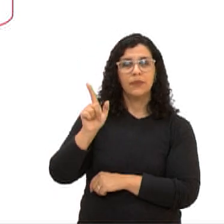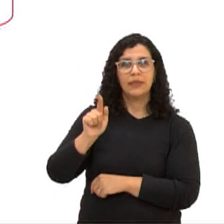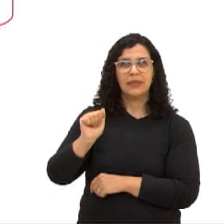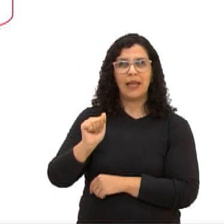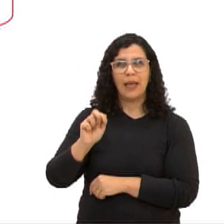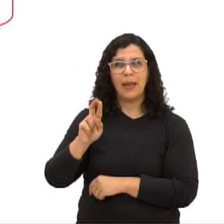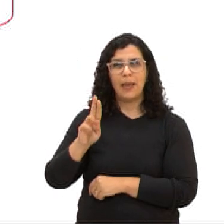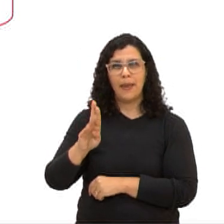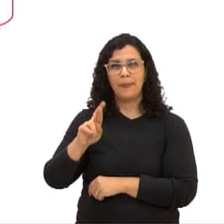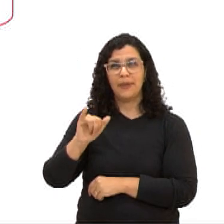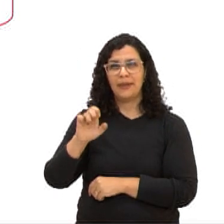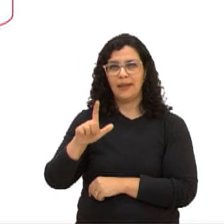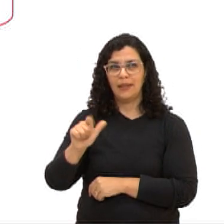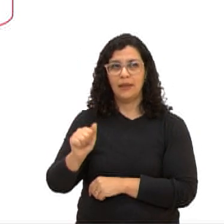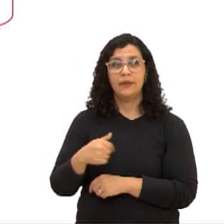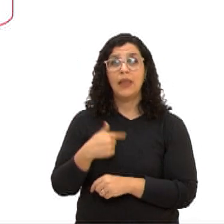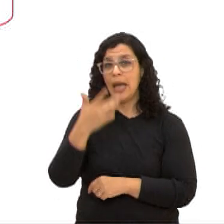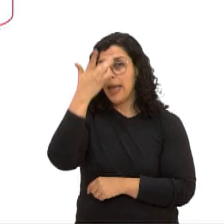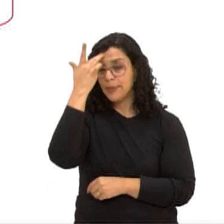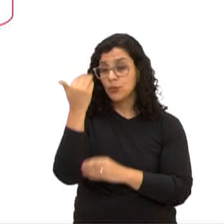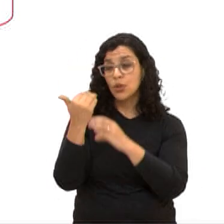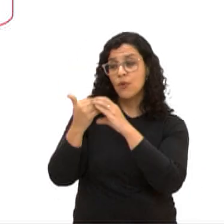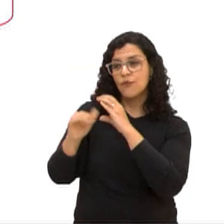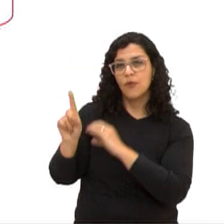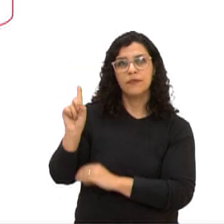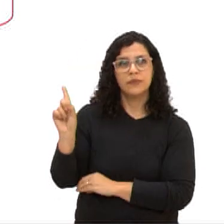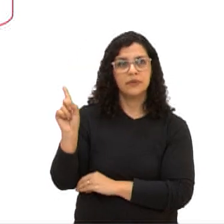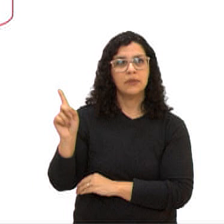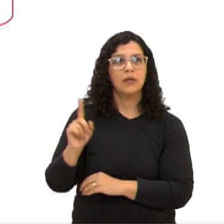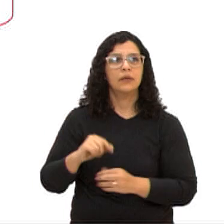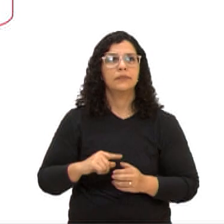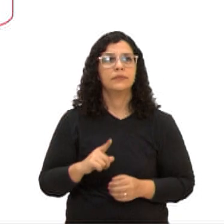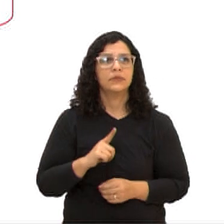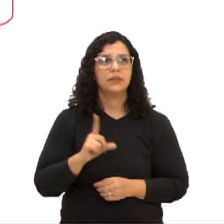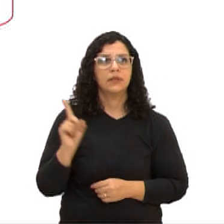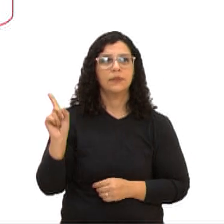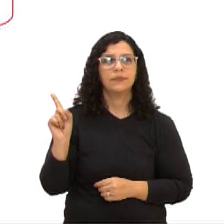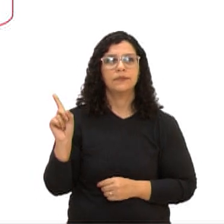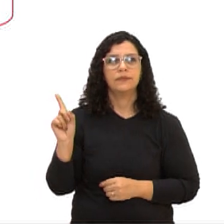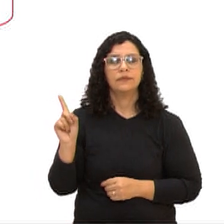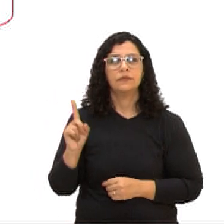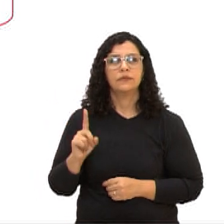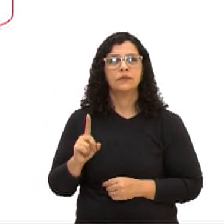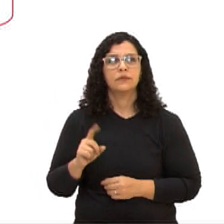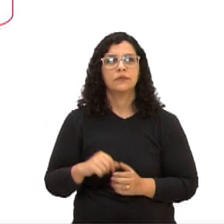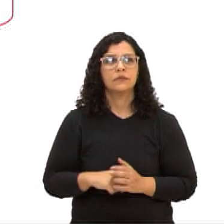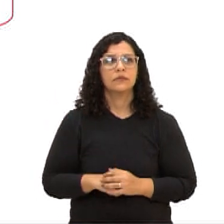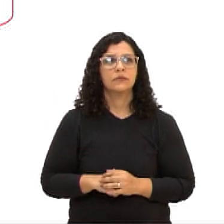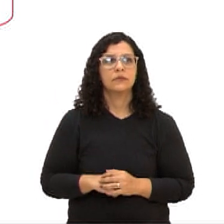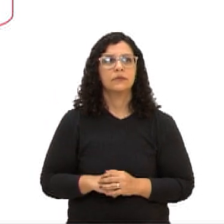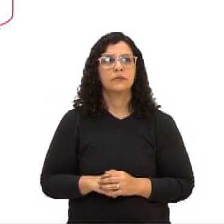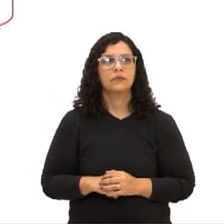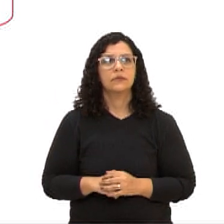Antunes. Um receptor, um saludo. Então, é aqui, Reminbi, hola